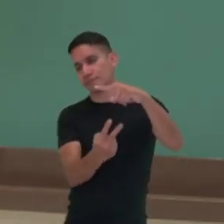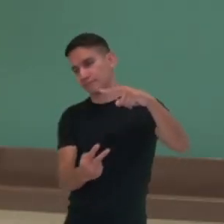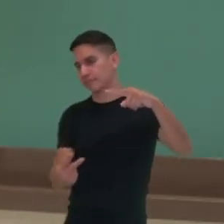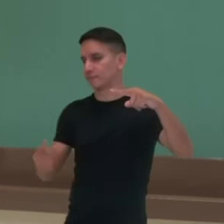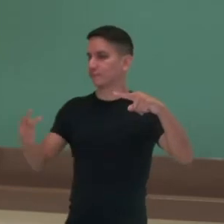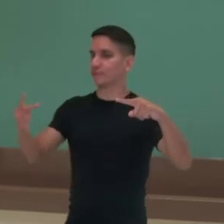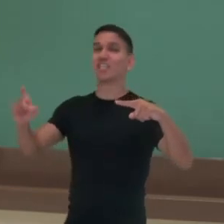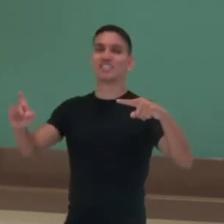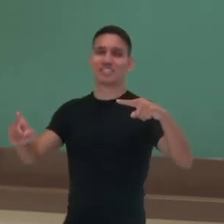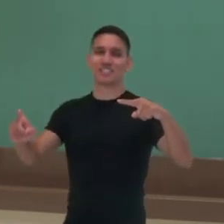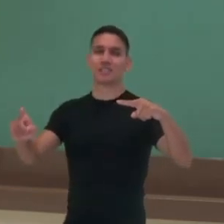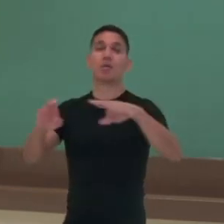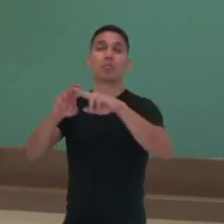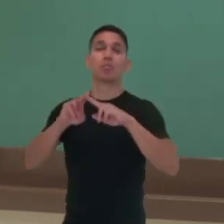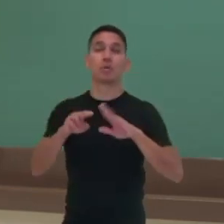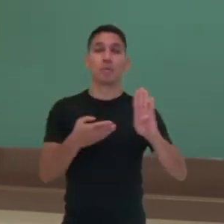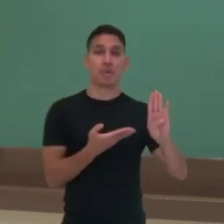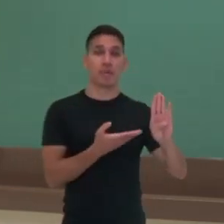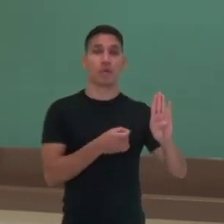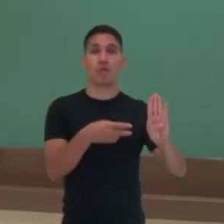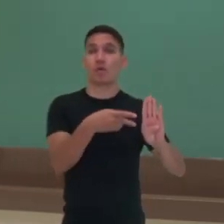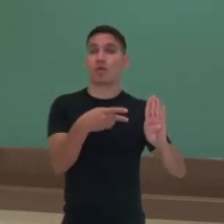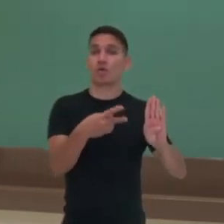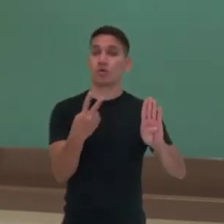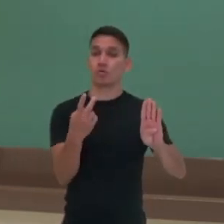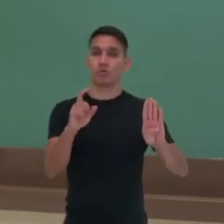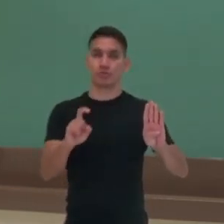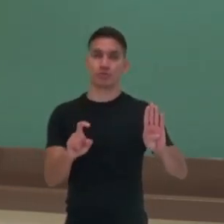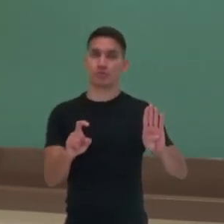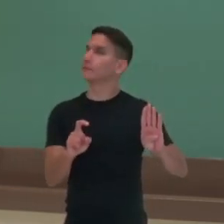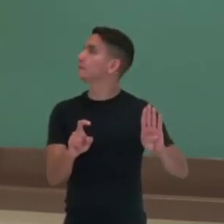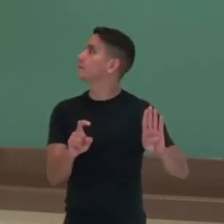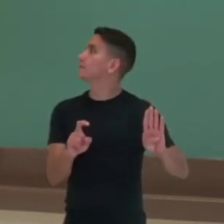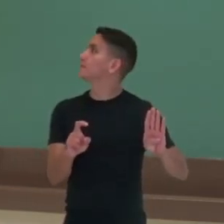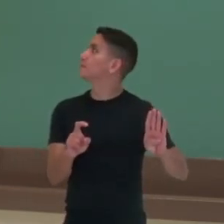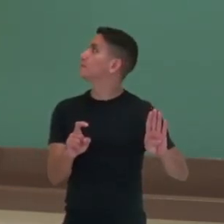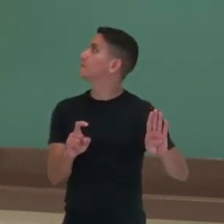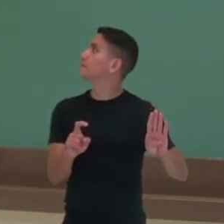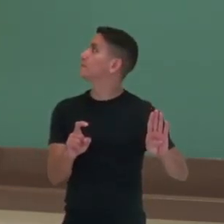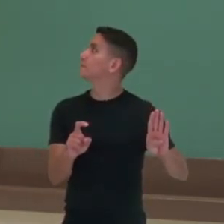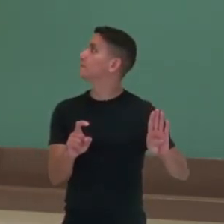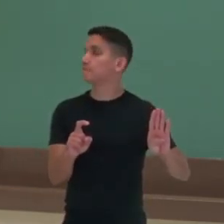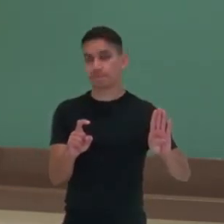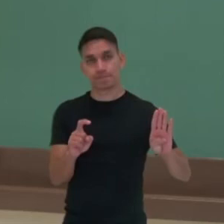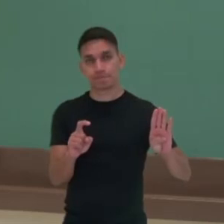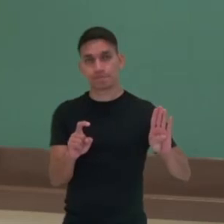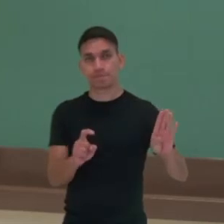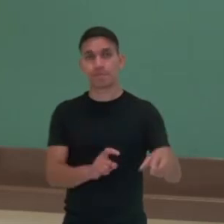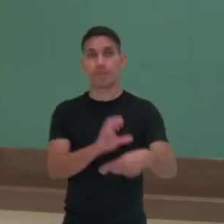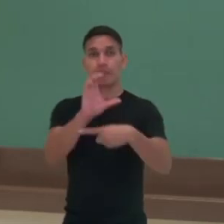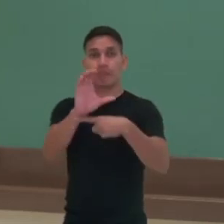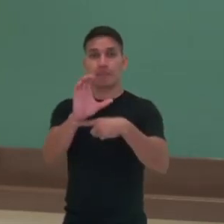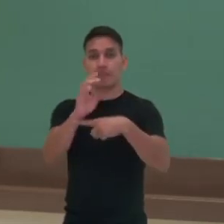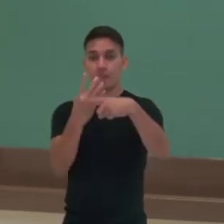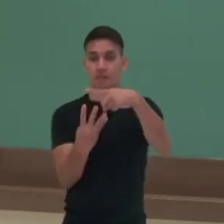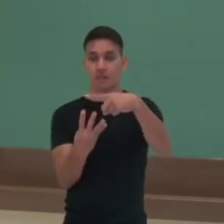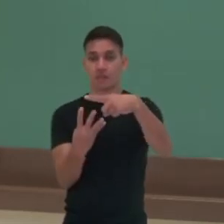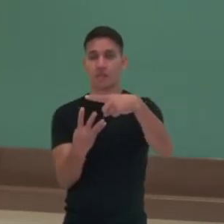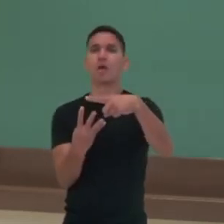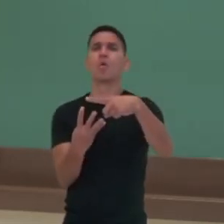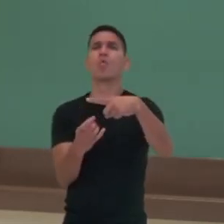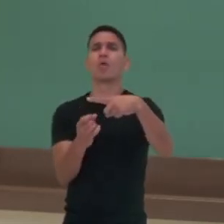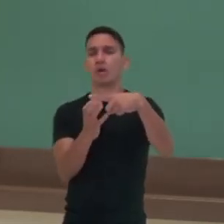dividindo, ele passa para o outro lado, multiplicando. Então, eu sei que B é igual a 2 vezes x. E o meu C?